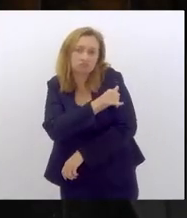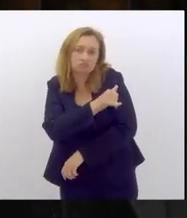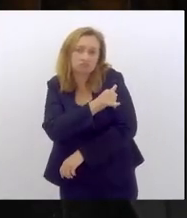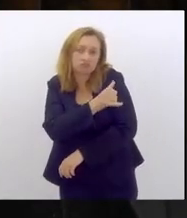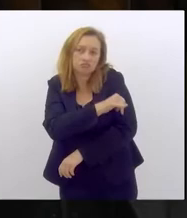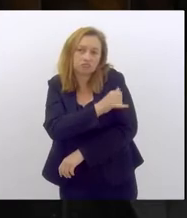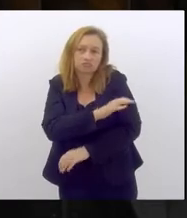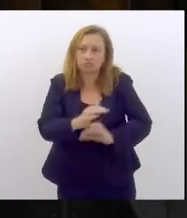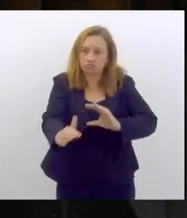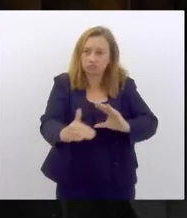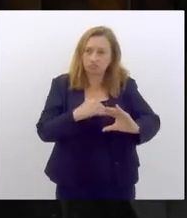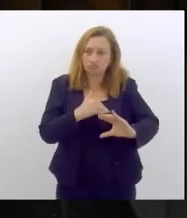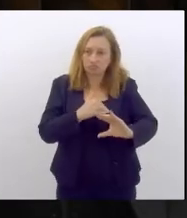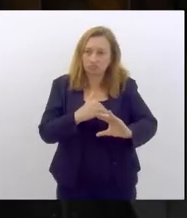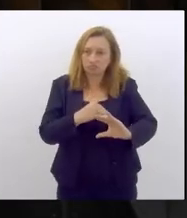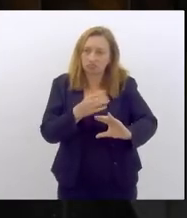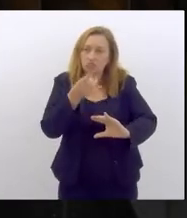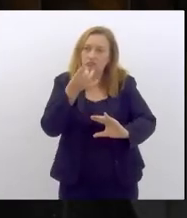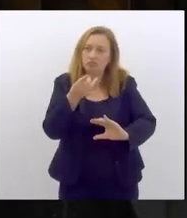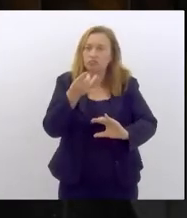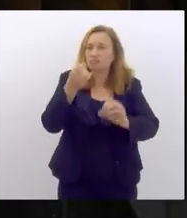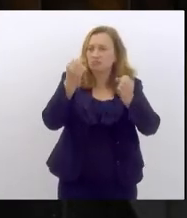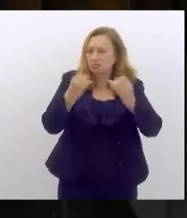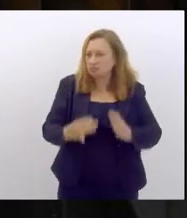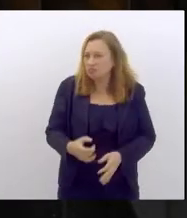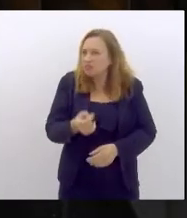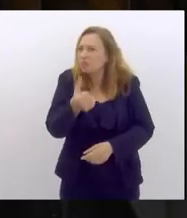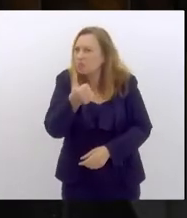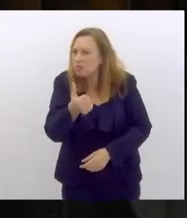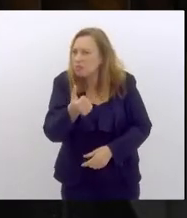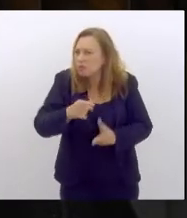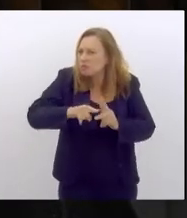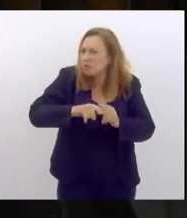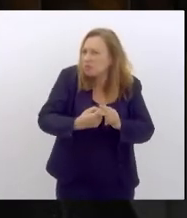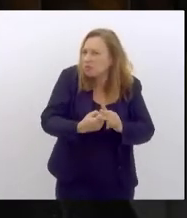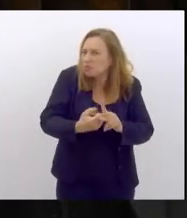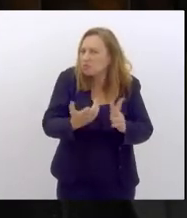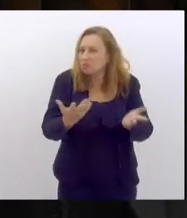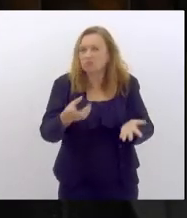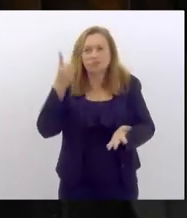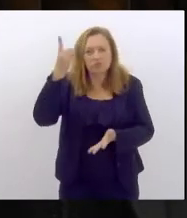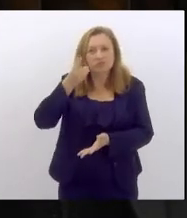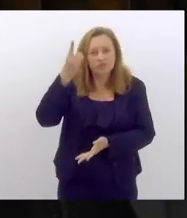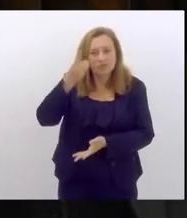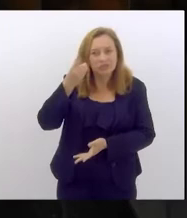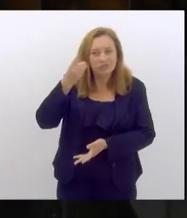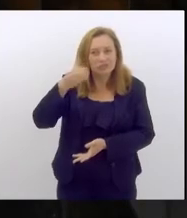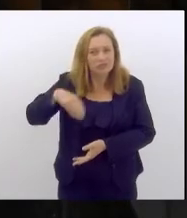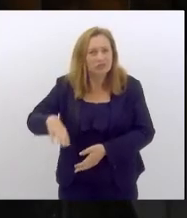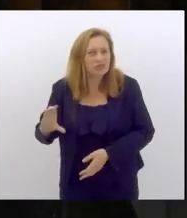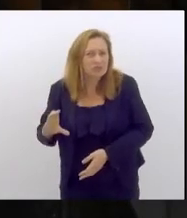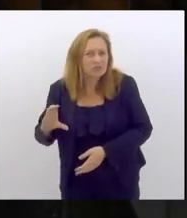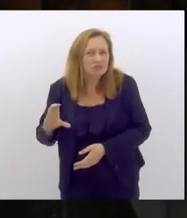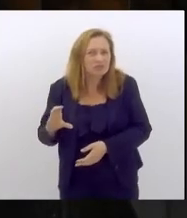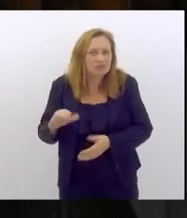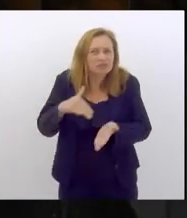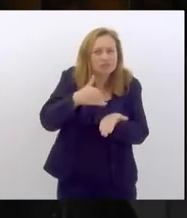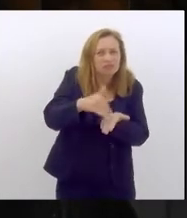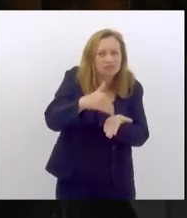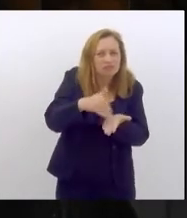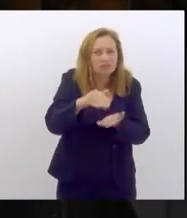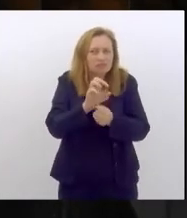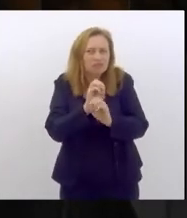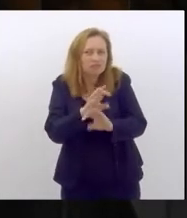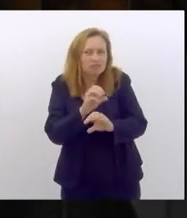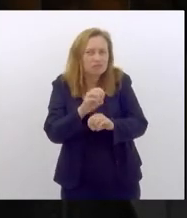com pouquíssimas linhas, dizendo que será regulamentado, deputado Carlos Mink, meu eterno líder, pela Secretaria de